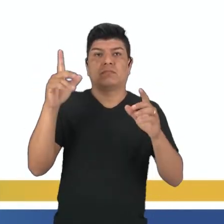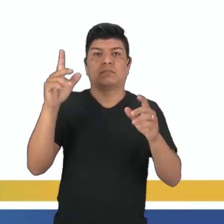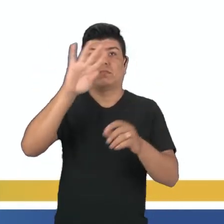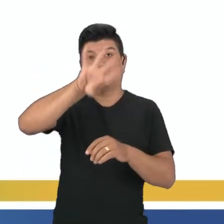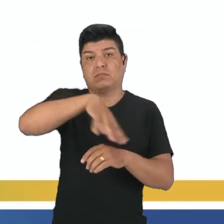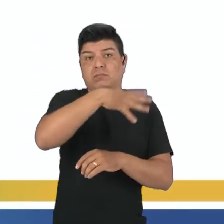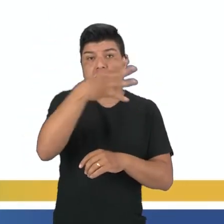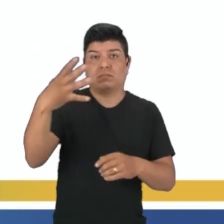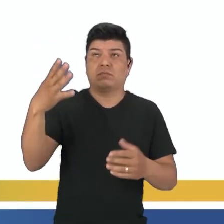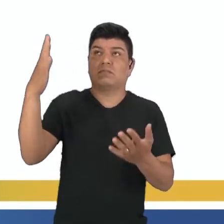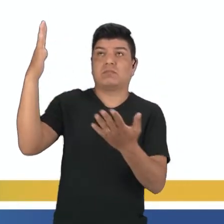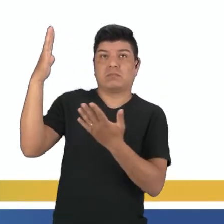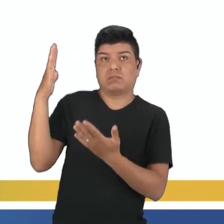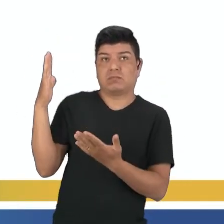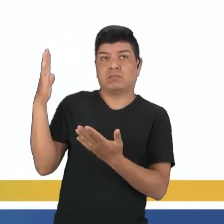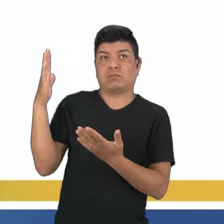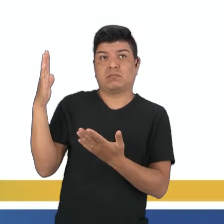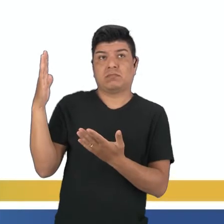de